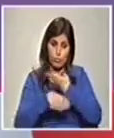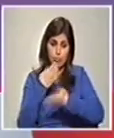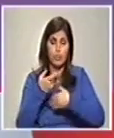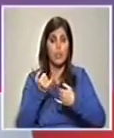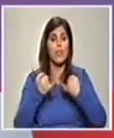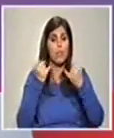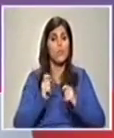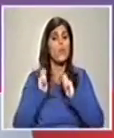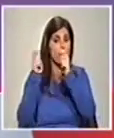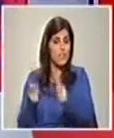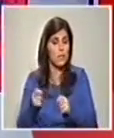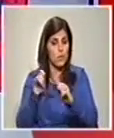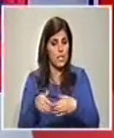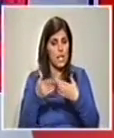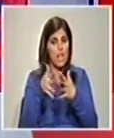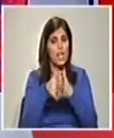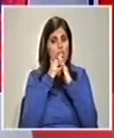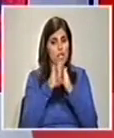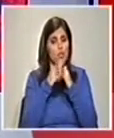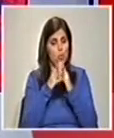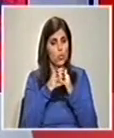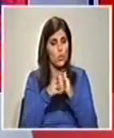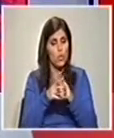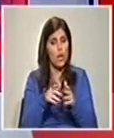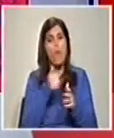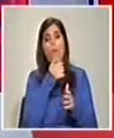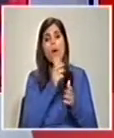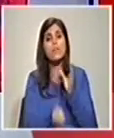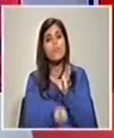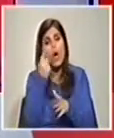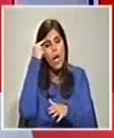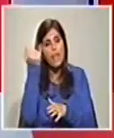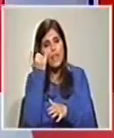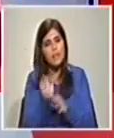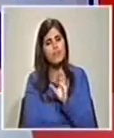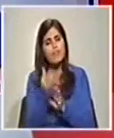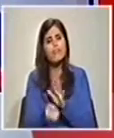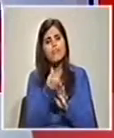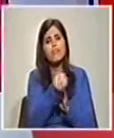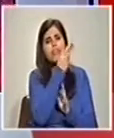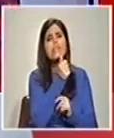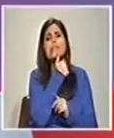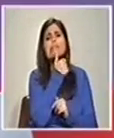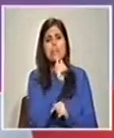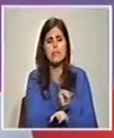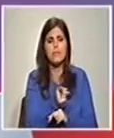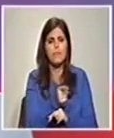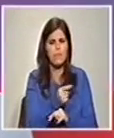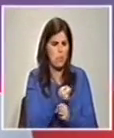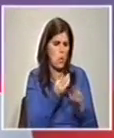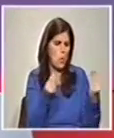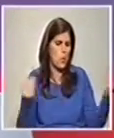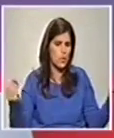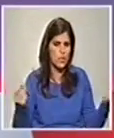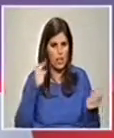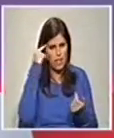investimento na prática, inicial. As estruturas é o berço onde as ideias podem florescer. Mas que ideias é que têm surgido? Imensas. Ideias de... Ideias